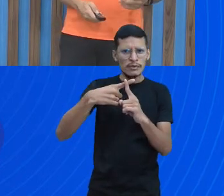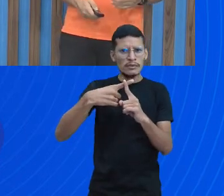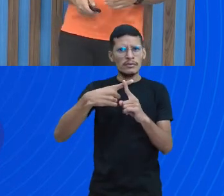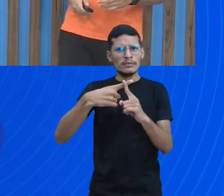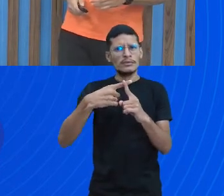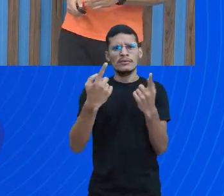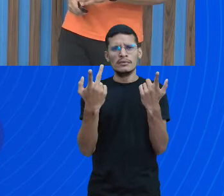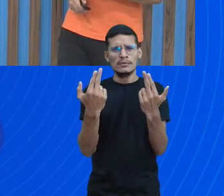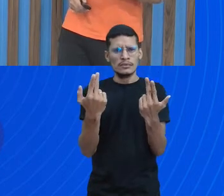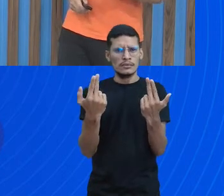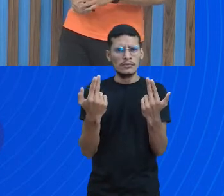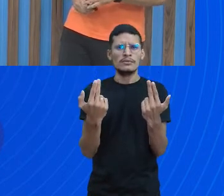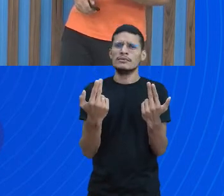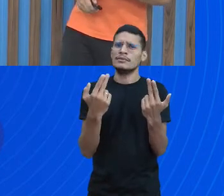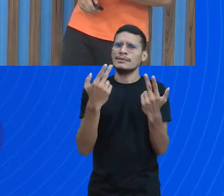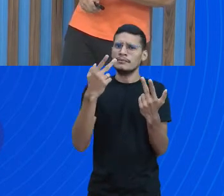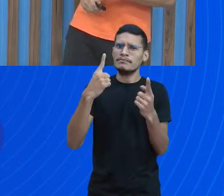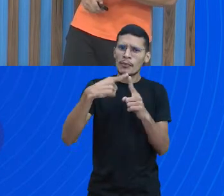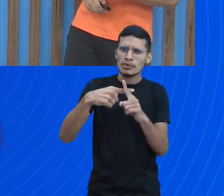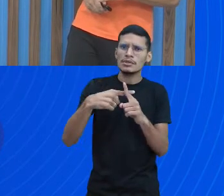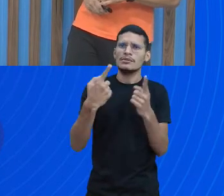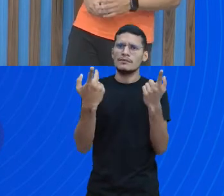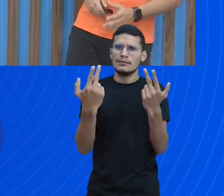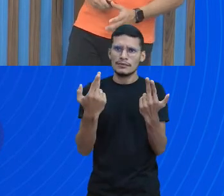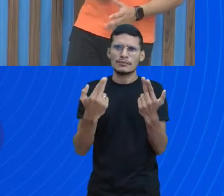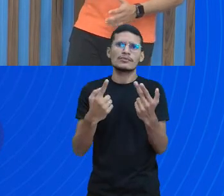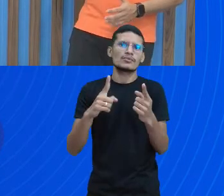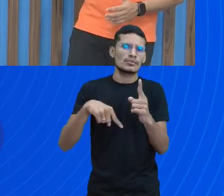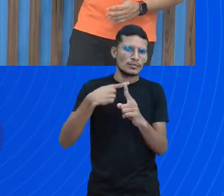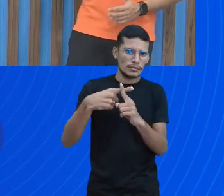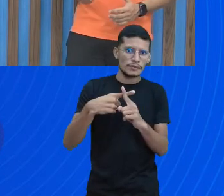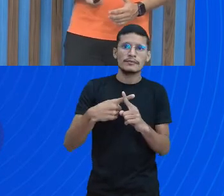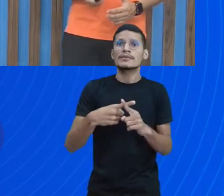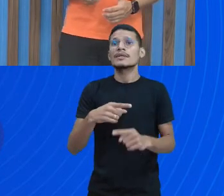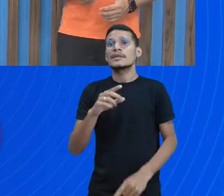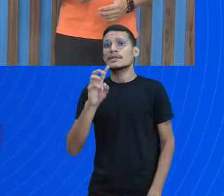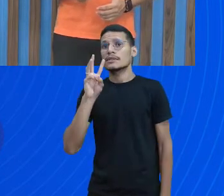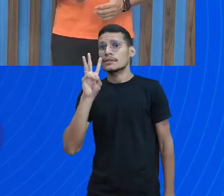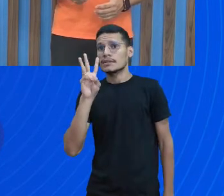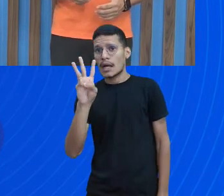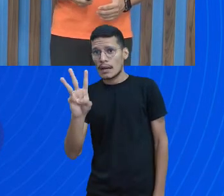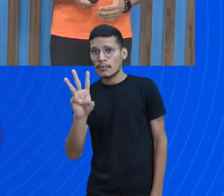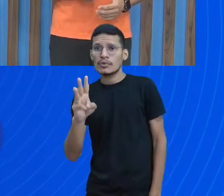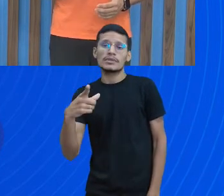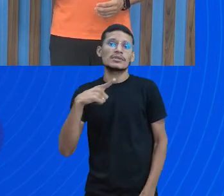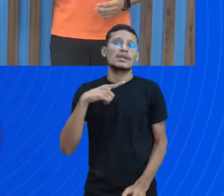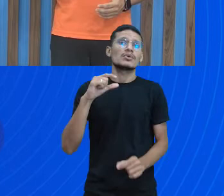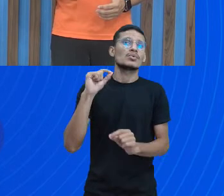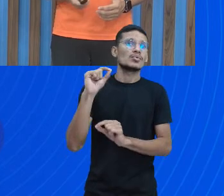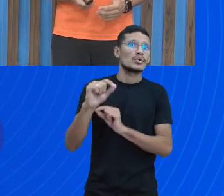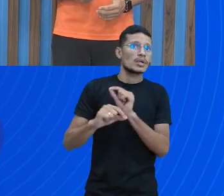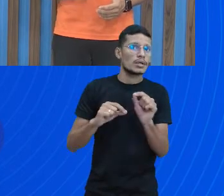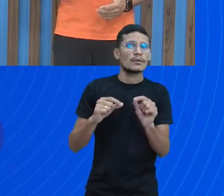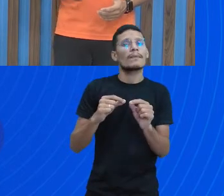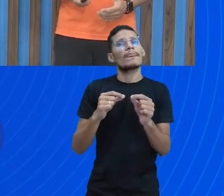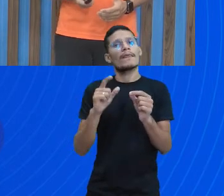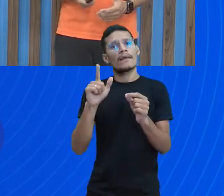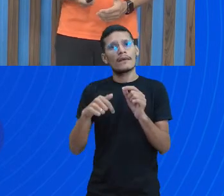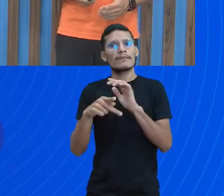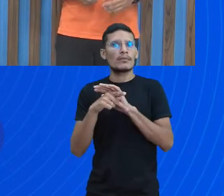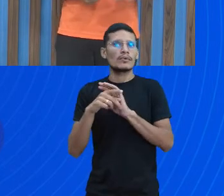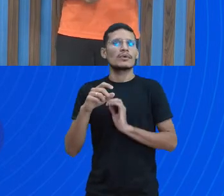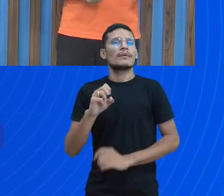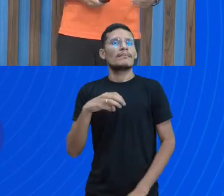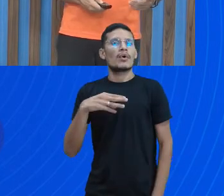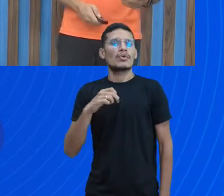Os dois estão aí positivos, certo? Já o w, a gente tem aí, ó, monômios